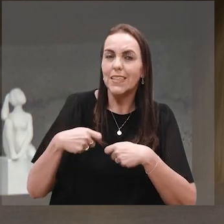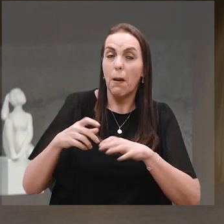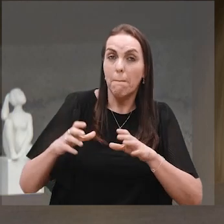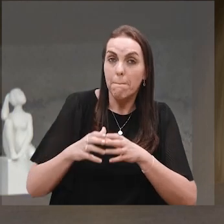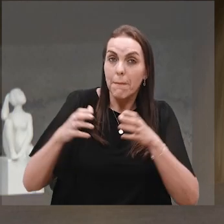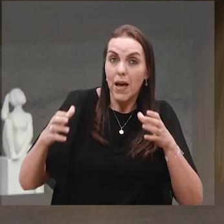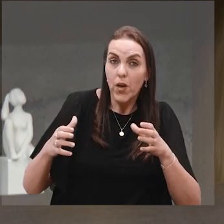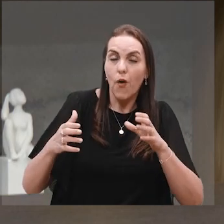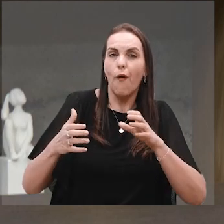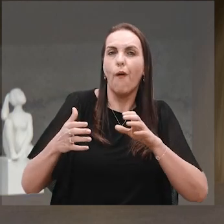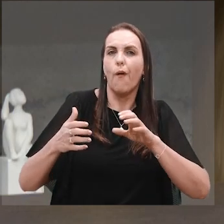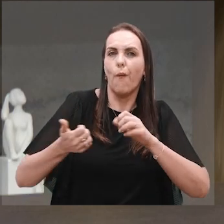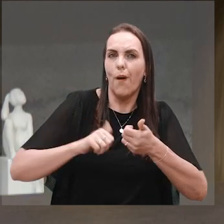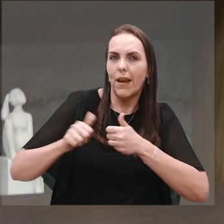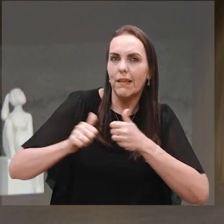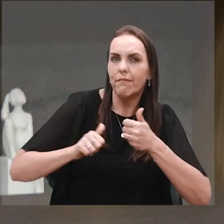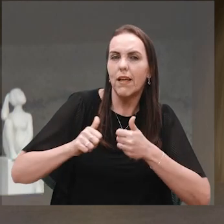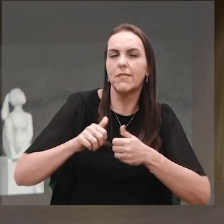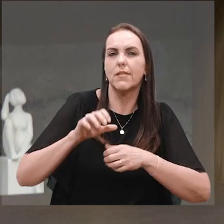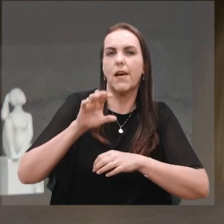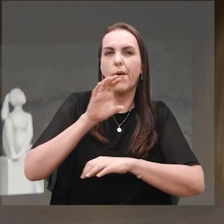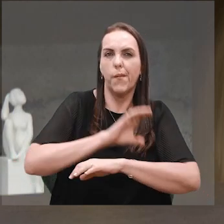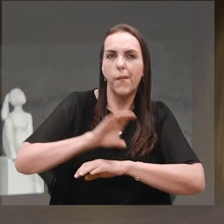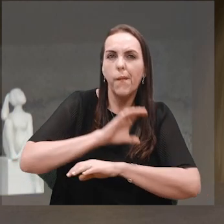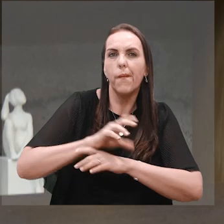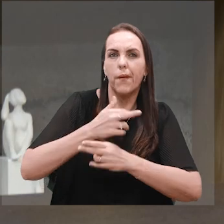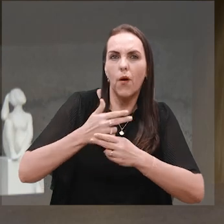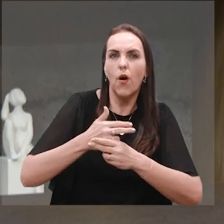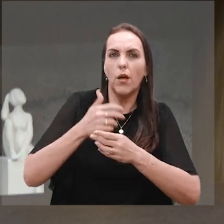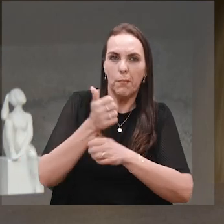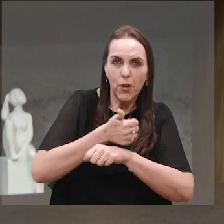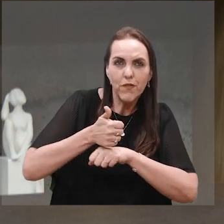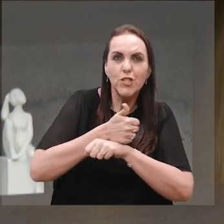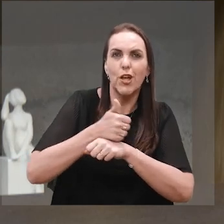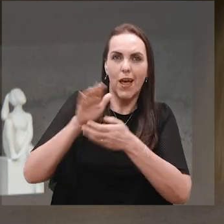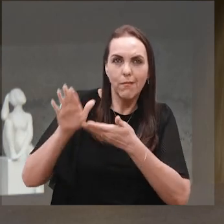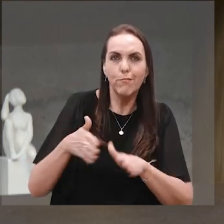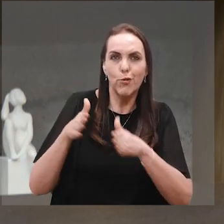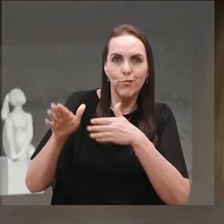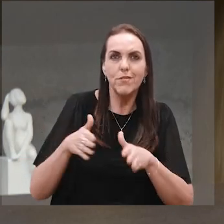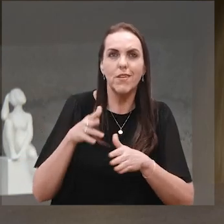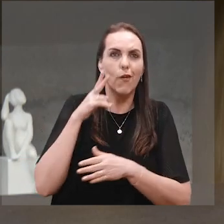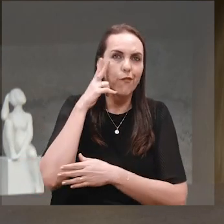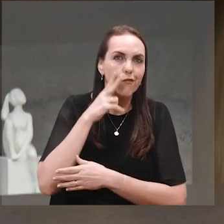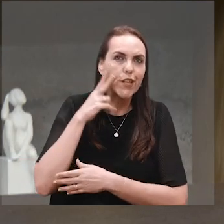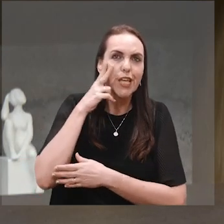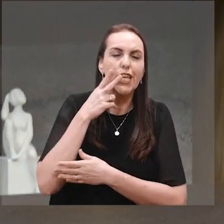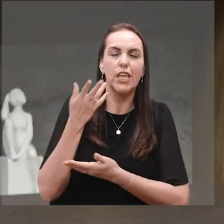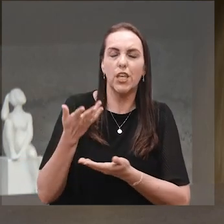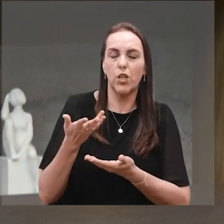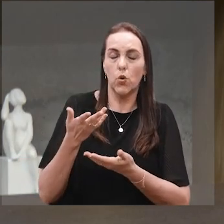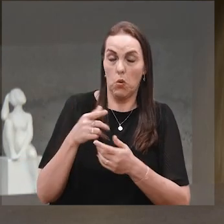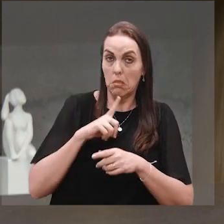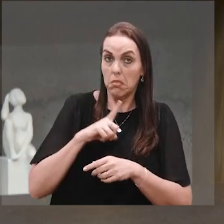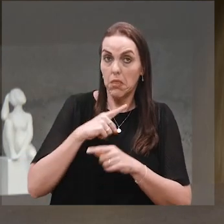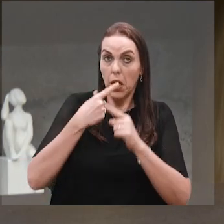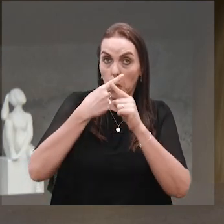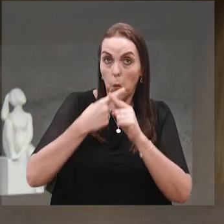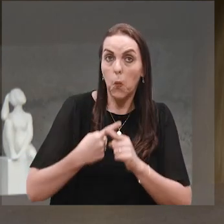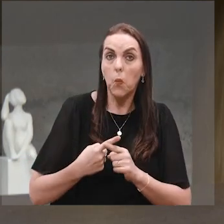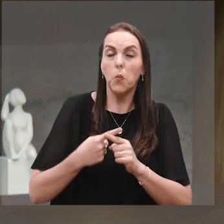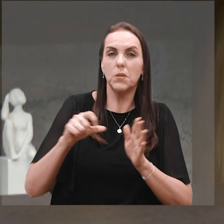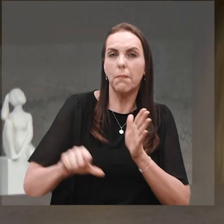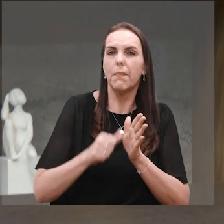maior qualificação dos produtores, da bebida melhorar ainda mais, embora já haja os concursos